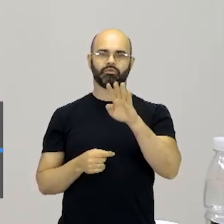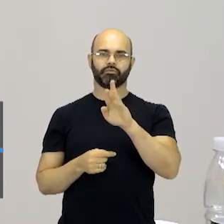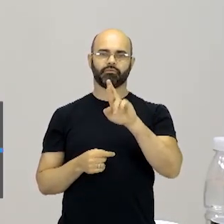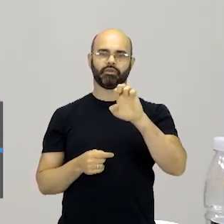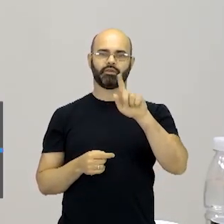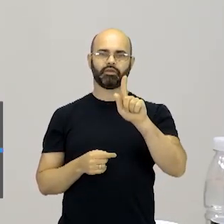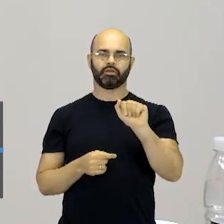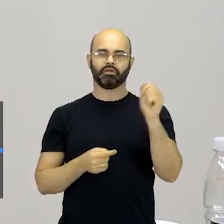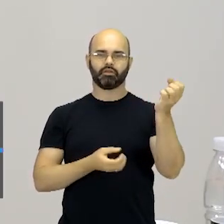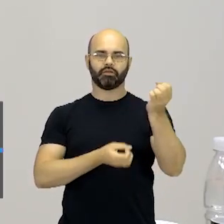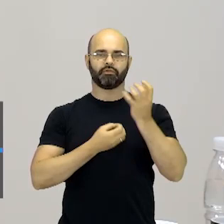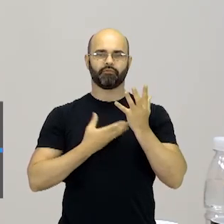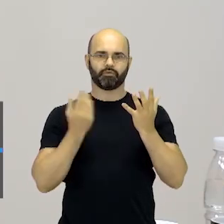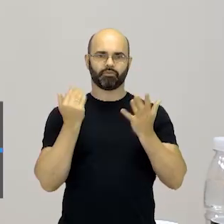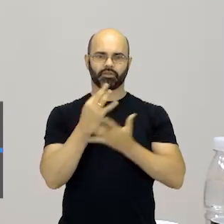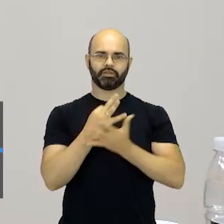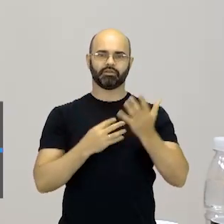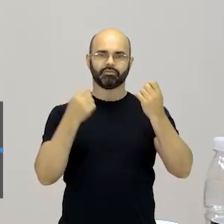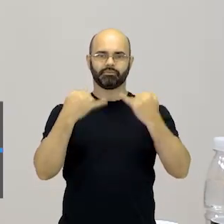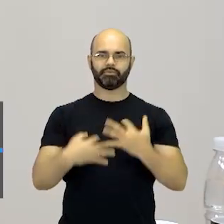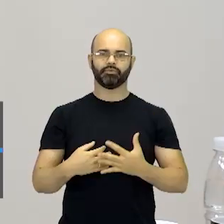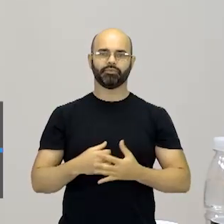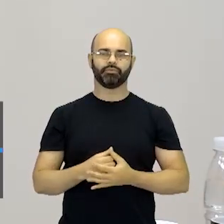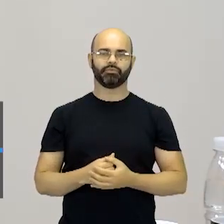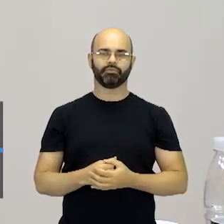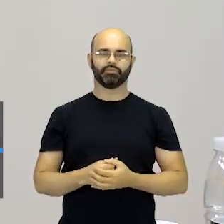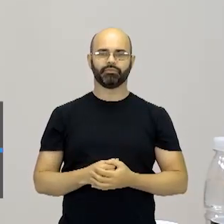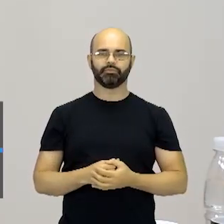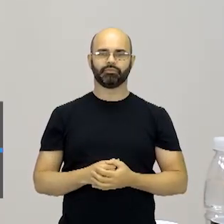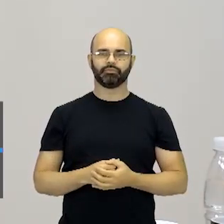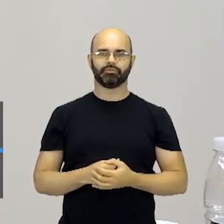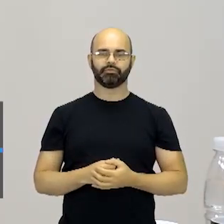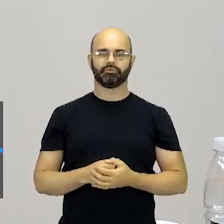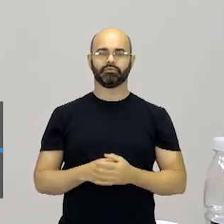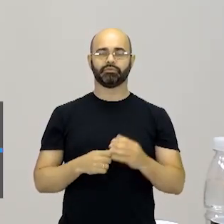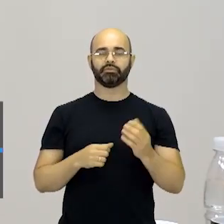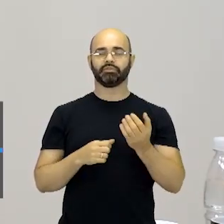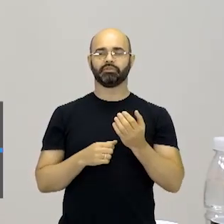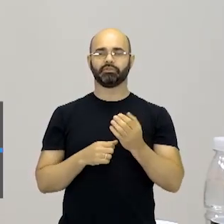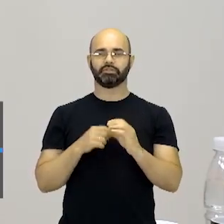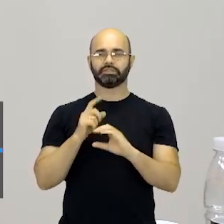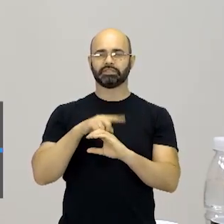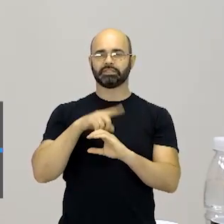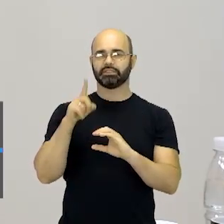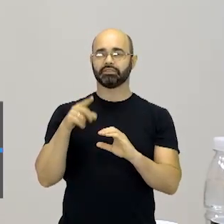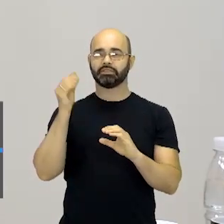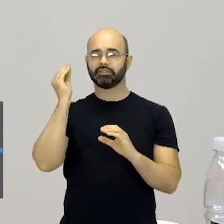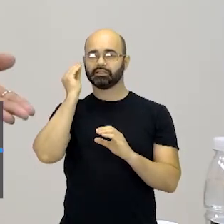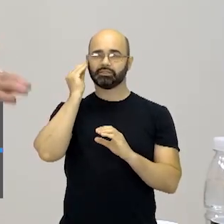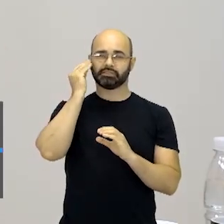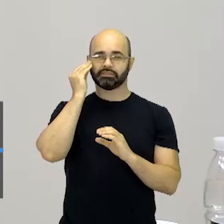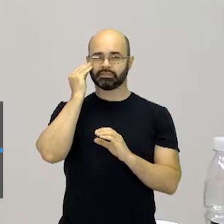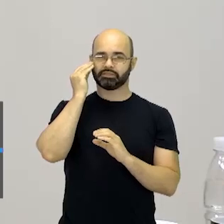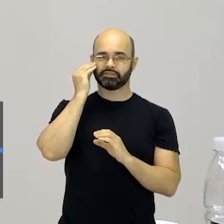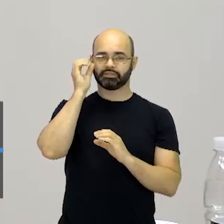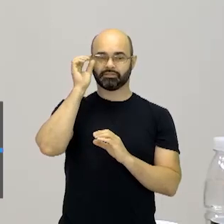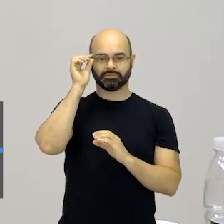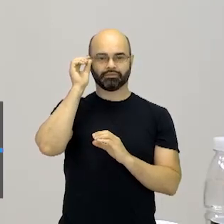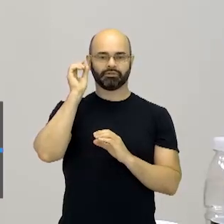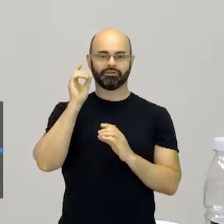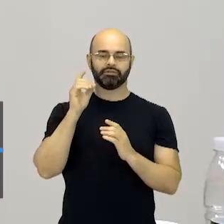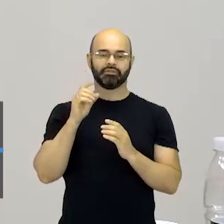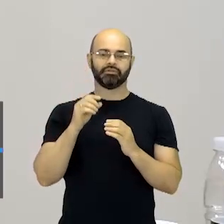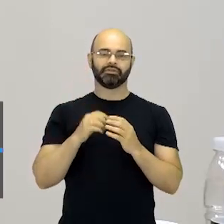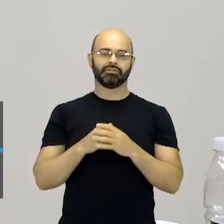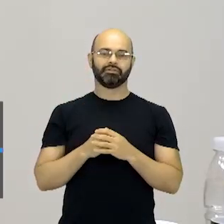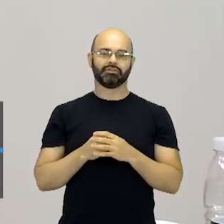para nós as seguintes informações nos textos, que a ciência está tentando, né, fala assim, está tentando, até parece, né, o gerúndio